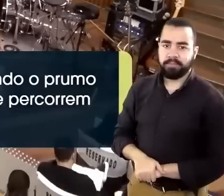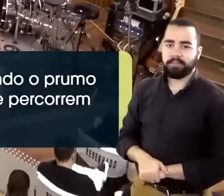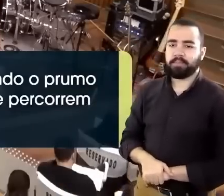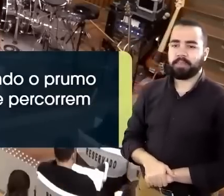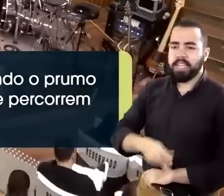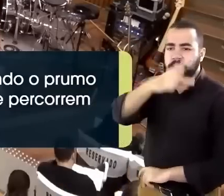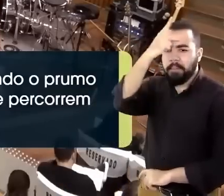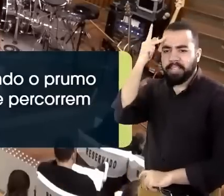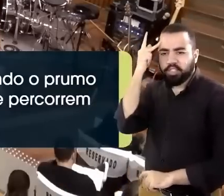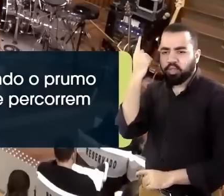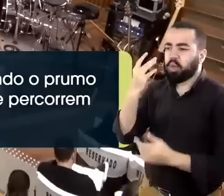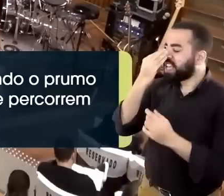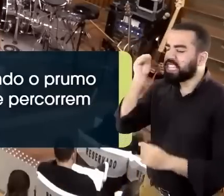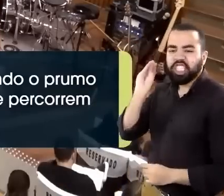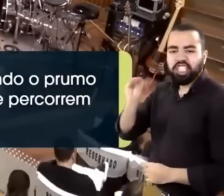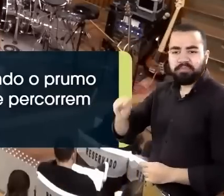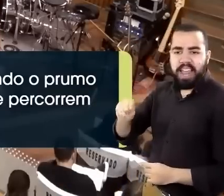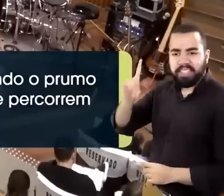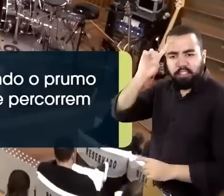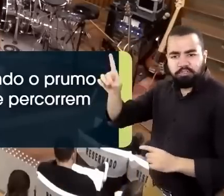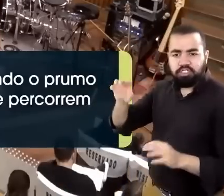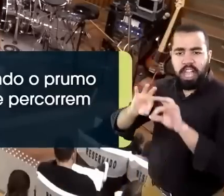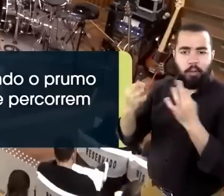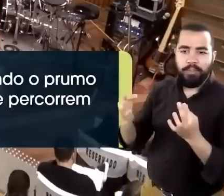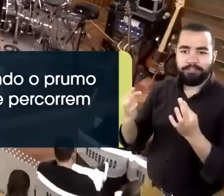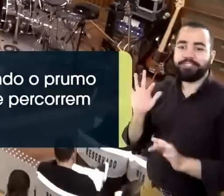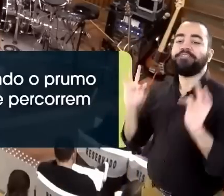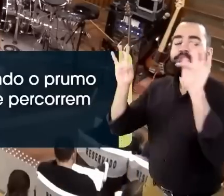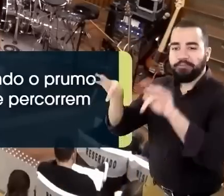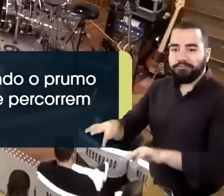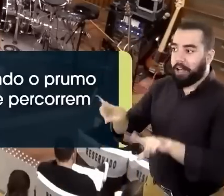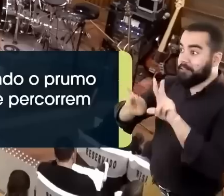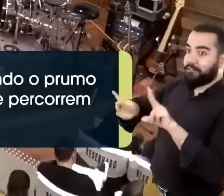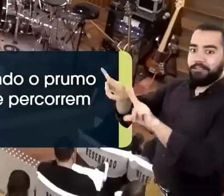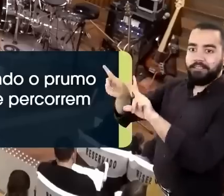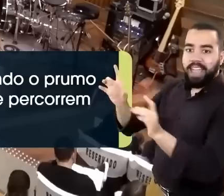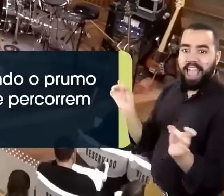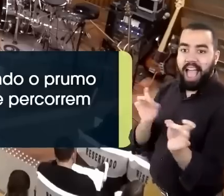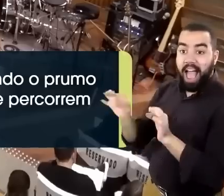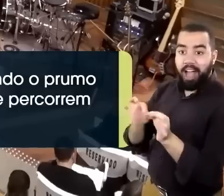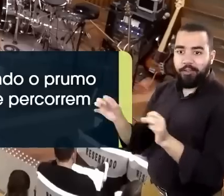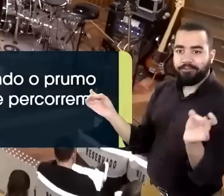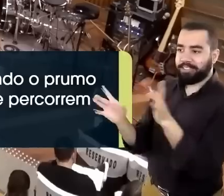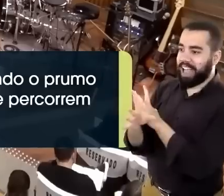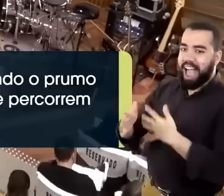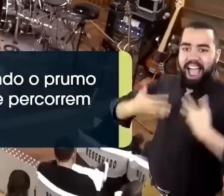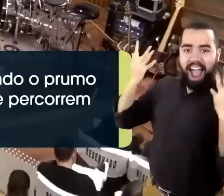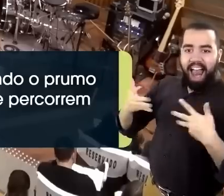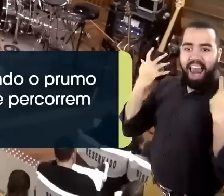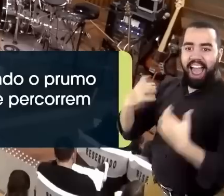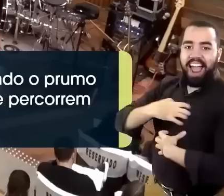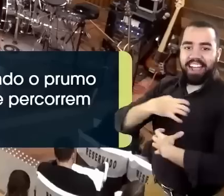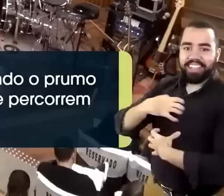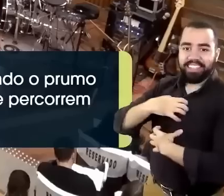o dia dos humildes começos, esse alegrar-se-á, vendo o prumo na mão de Zorobabel. Aqueles